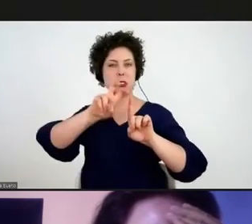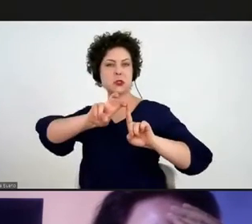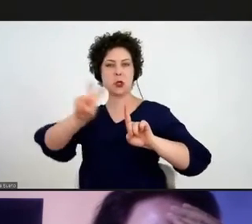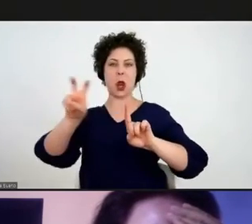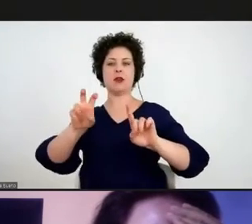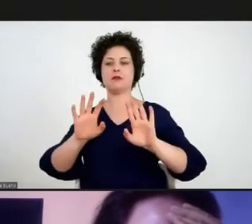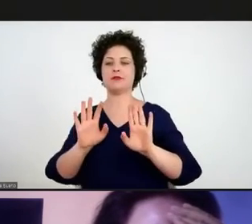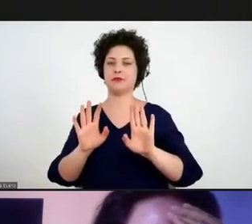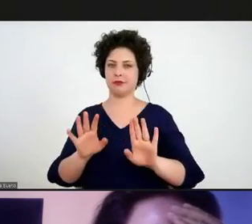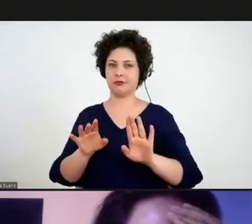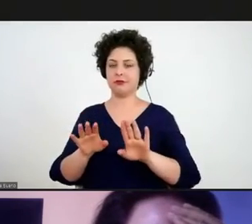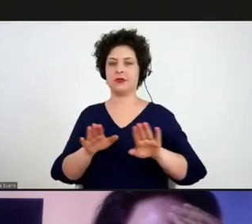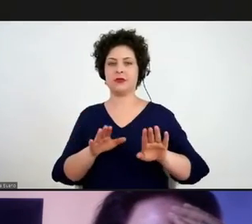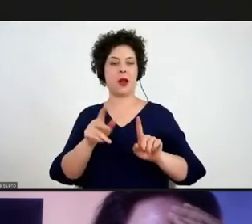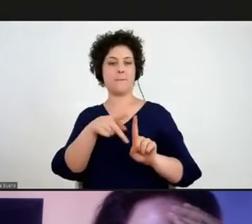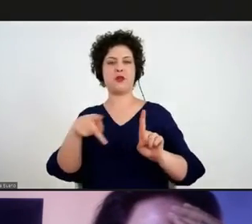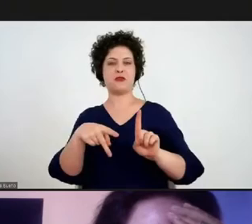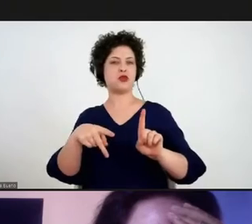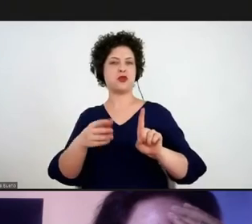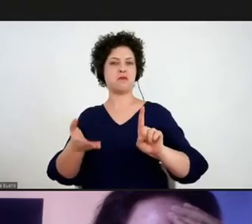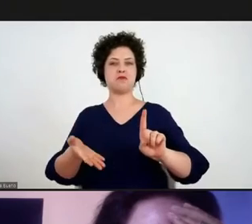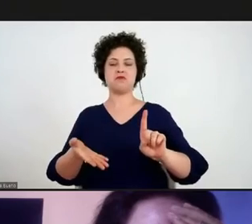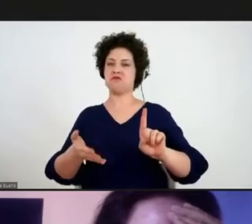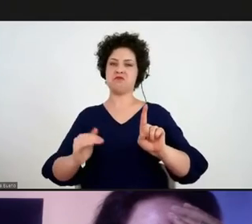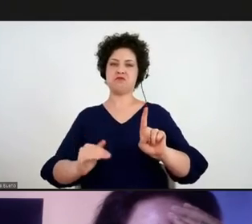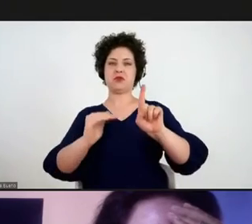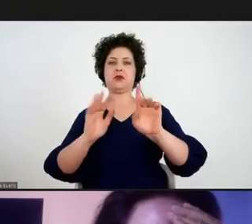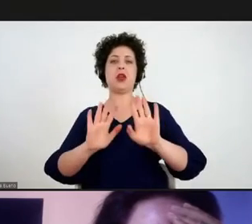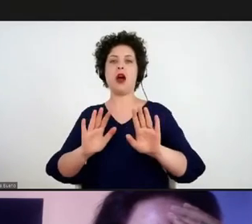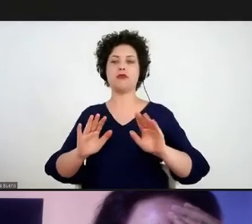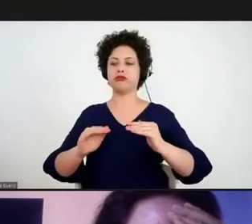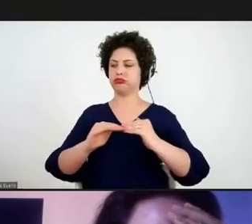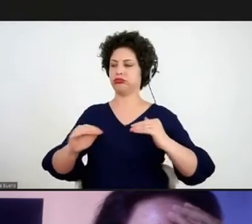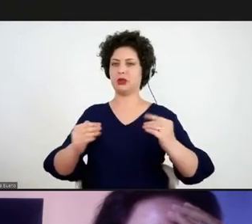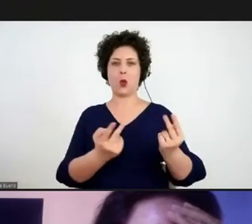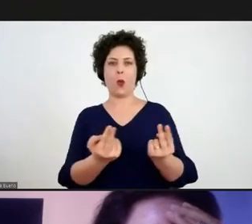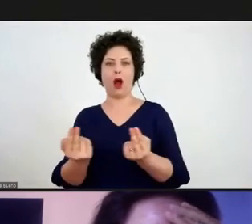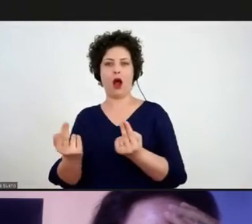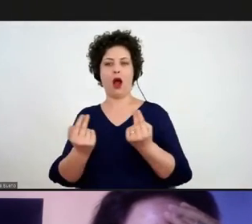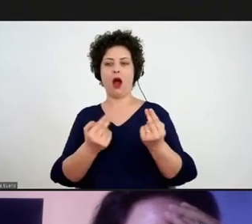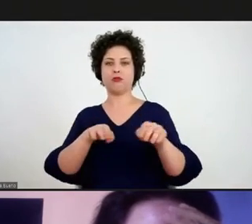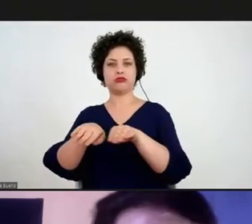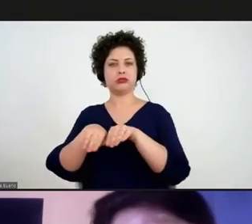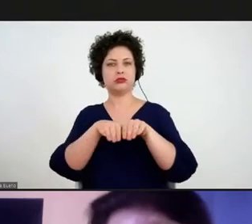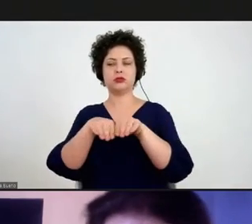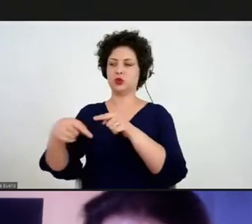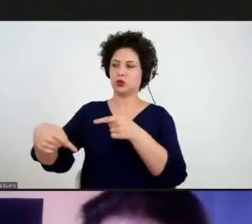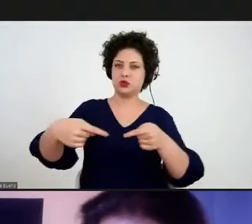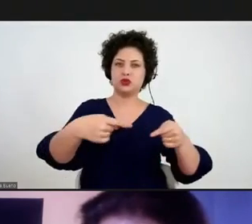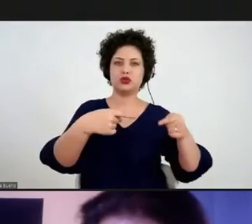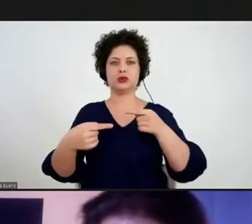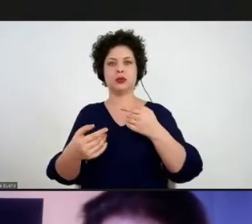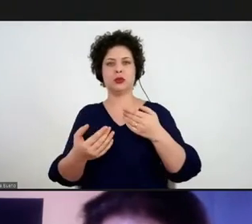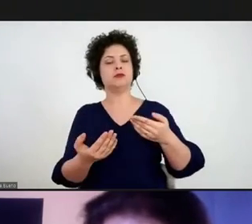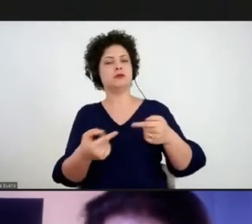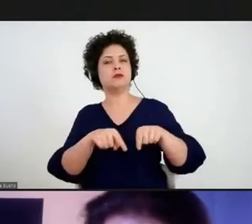do professor e coloca os sujeitos em horizontalidade para discutir, para conversar,